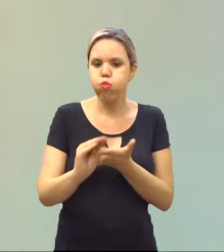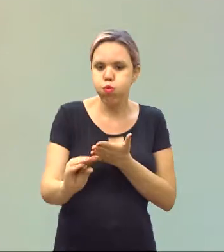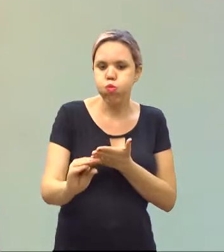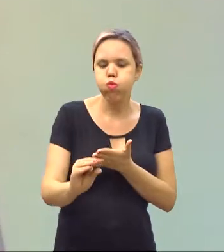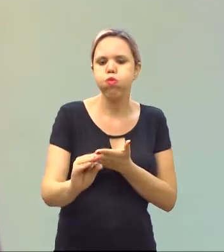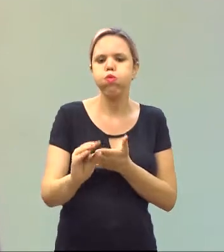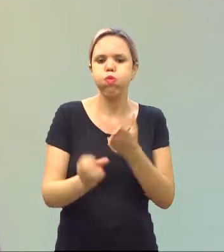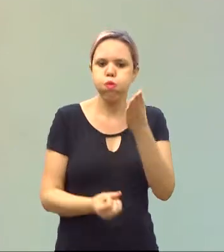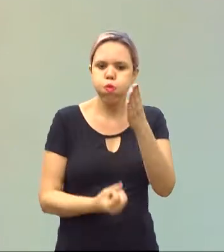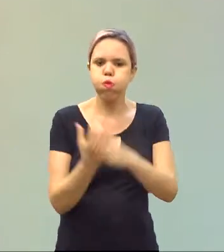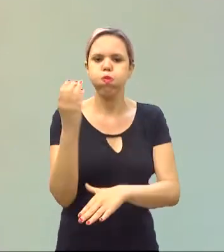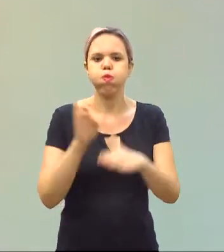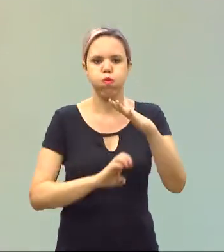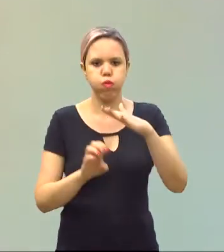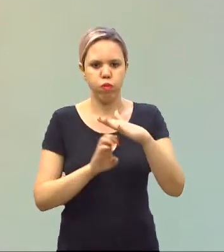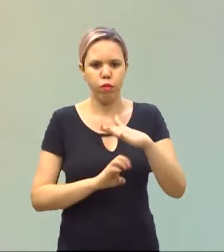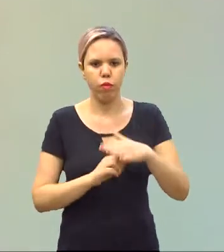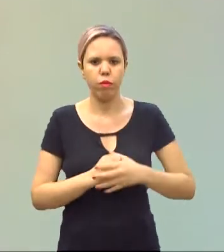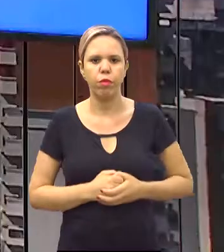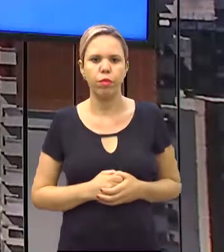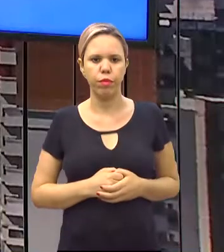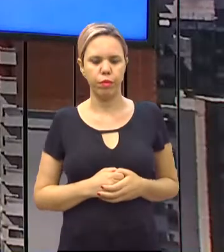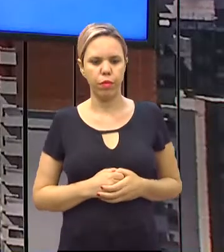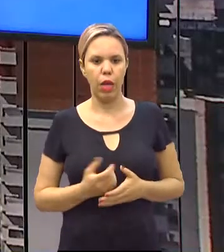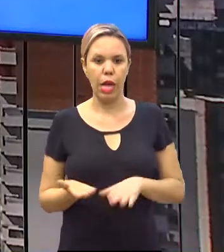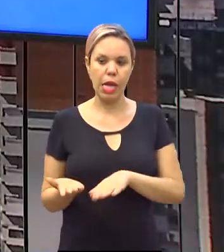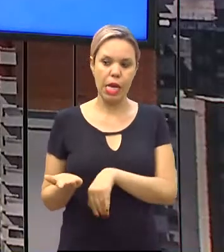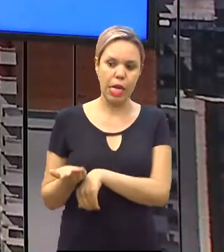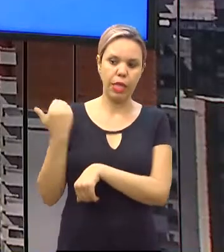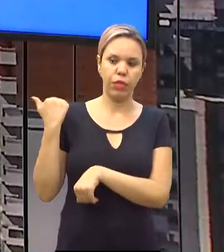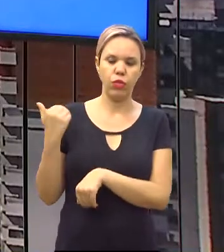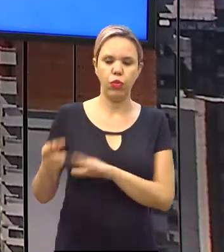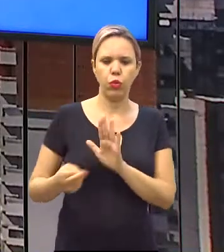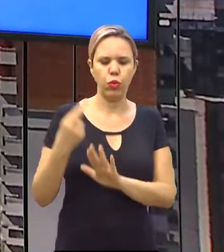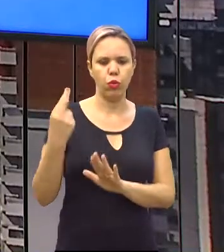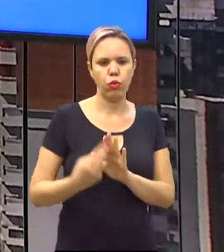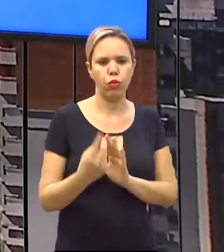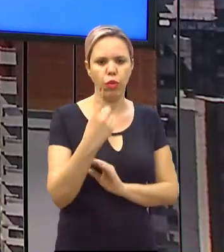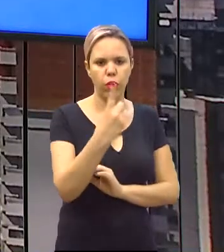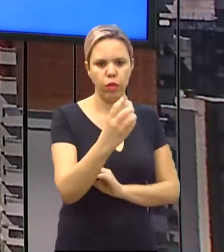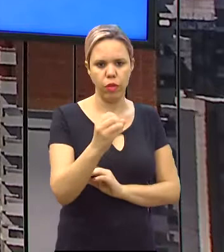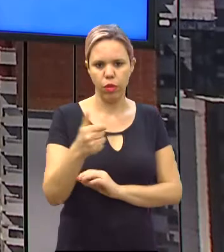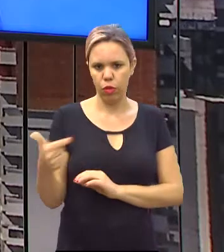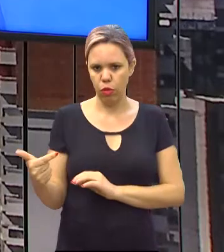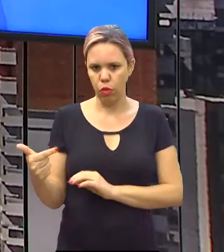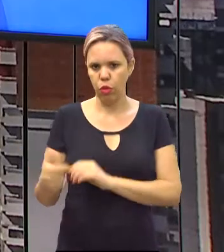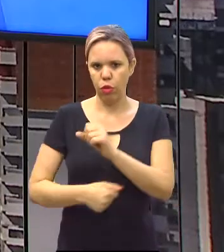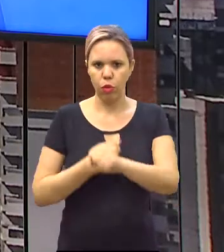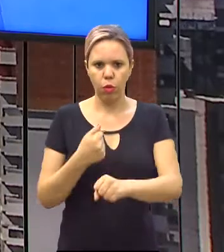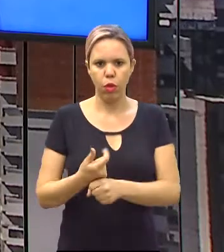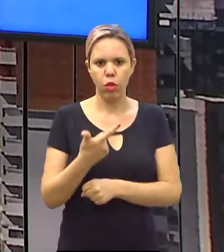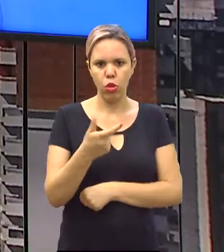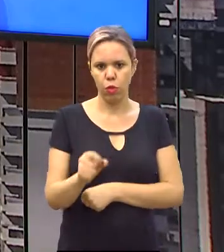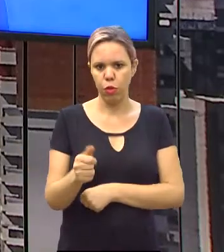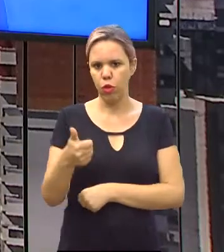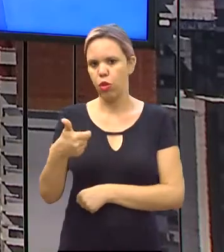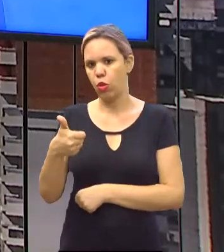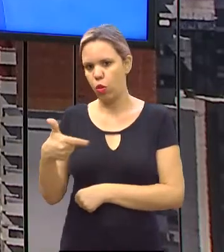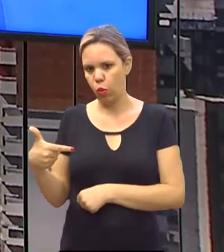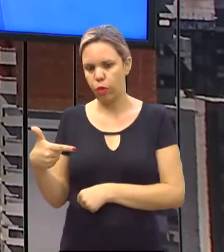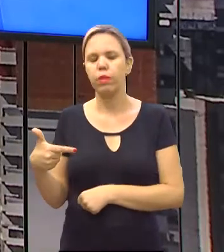para a formalização da empresa. Antes, com a resolução 102 de 2012, era